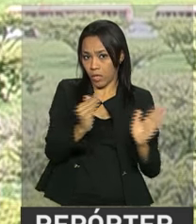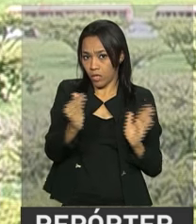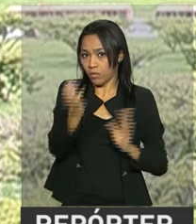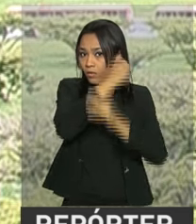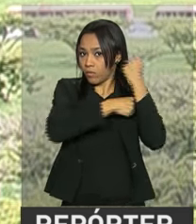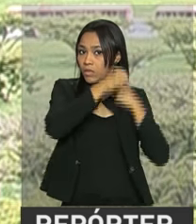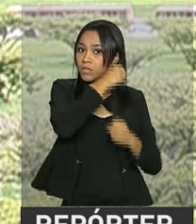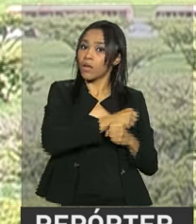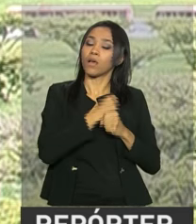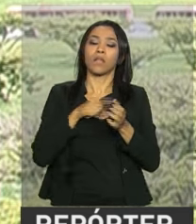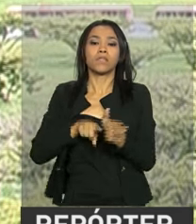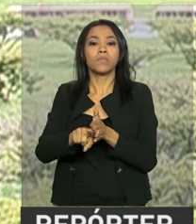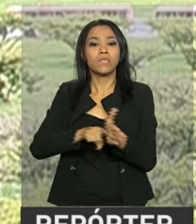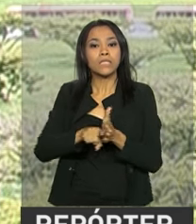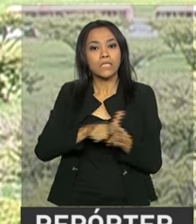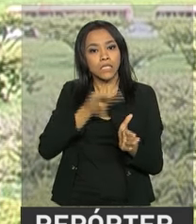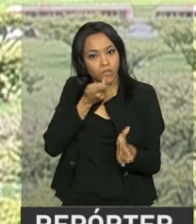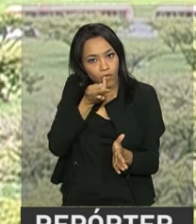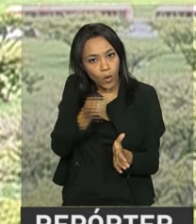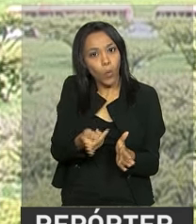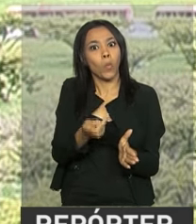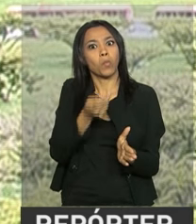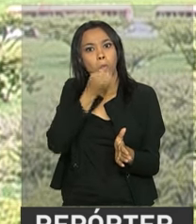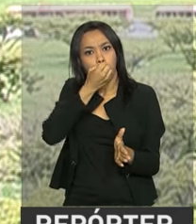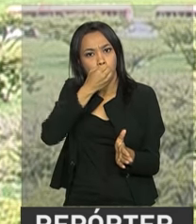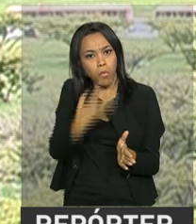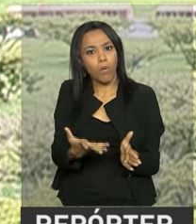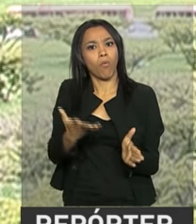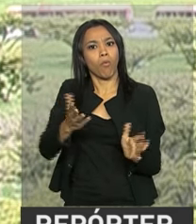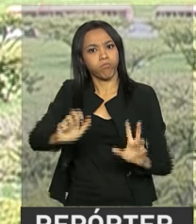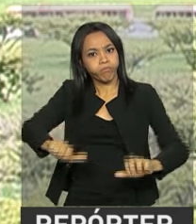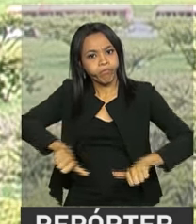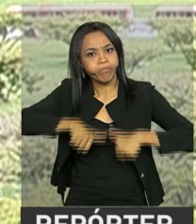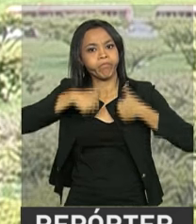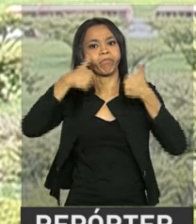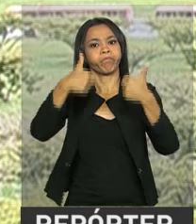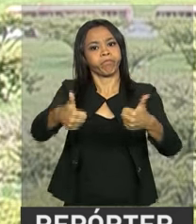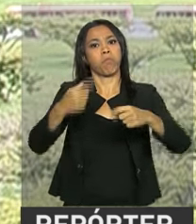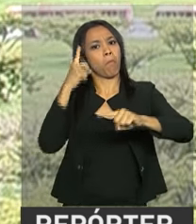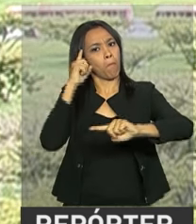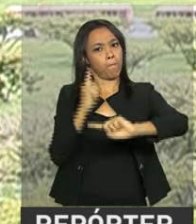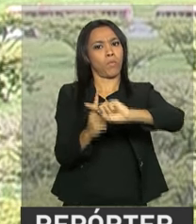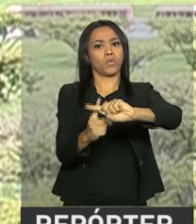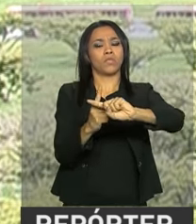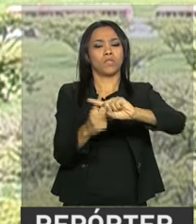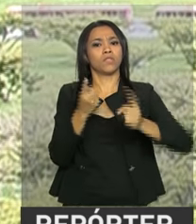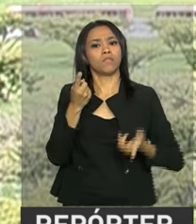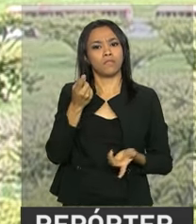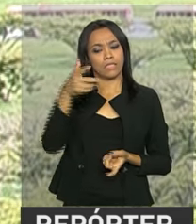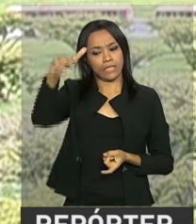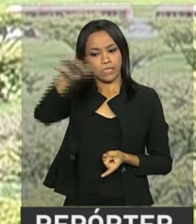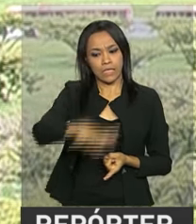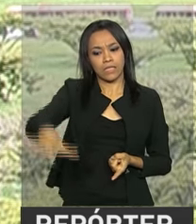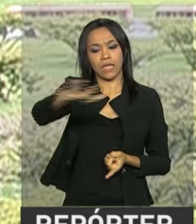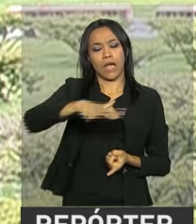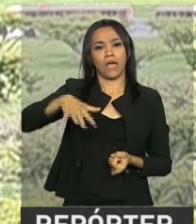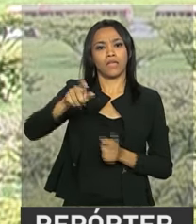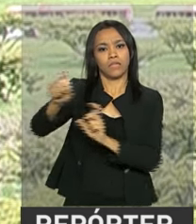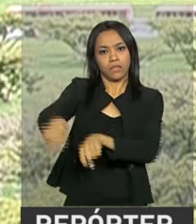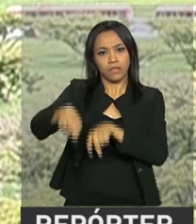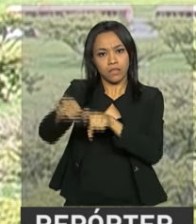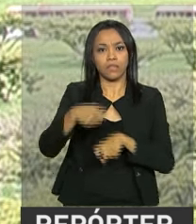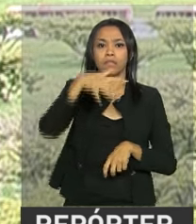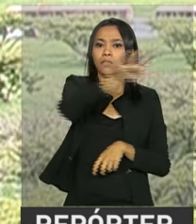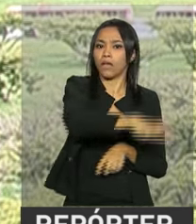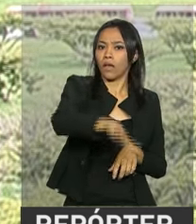estudo mostra um desempenho muito importante, muito forte, muito positivo em todas as áreas do agronegócio.